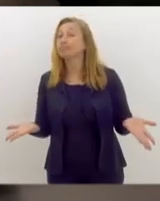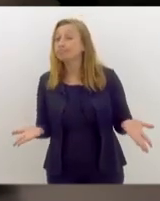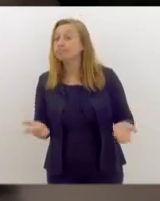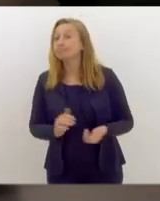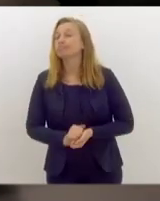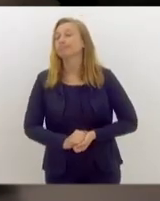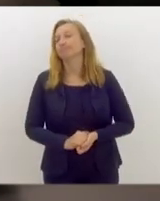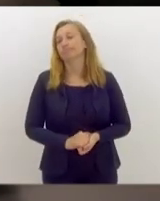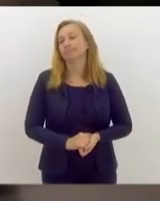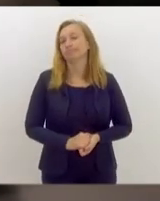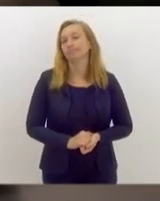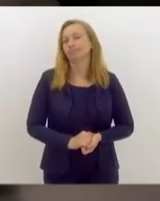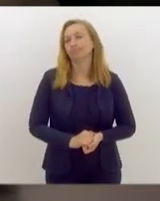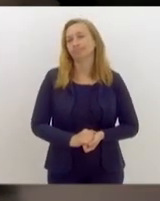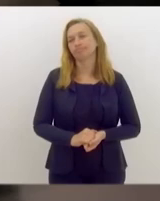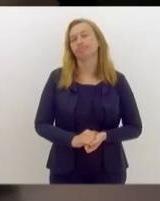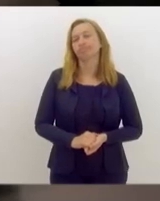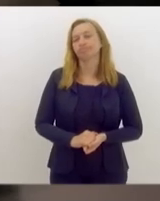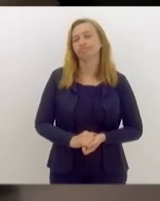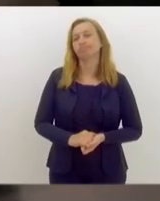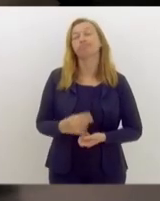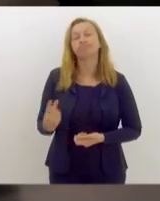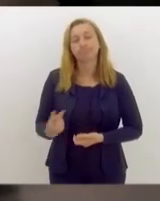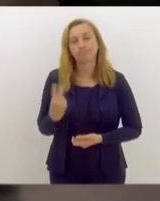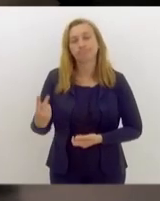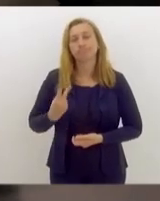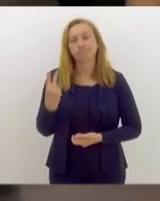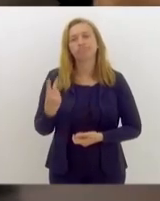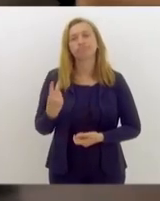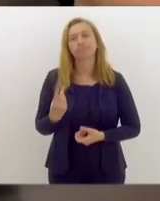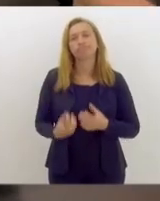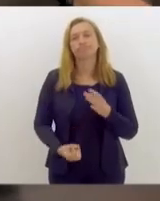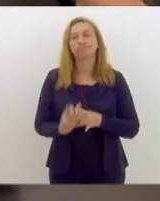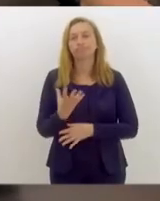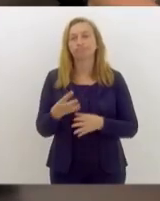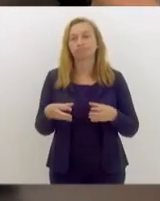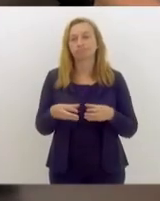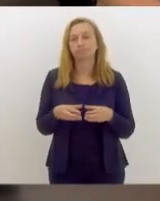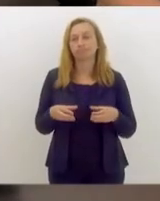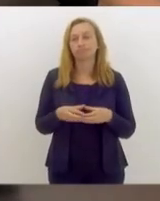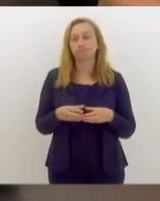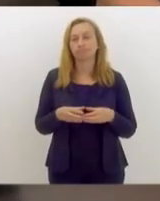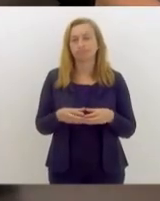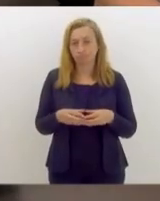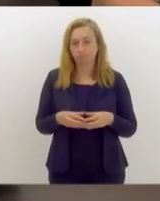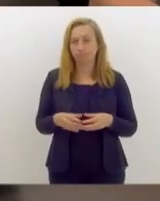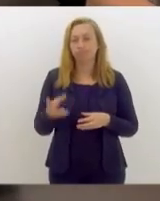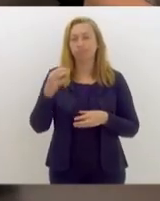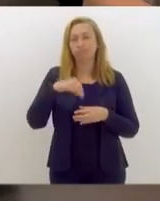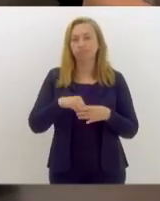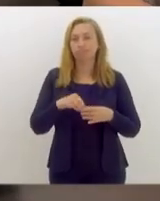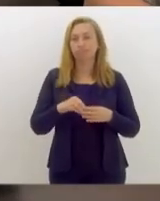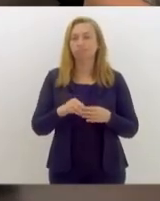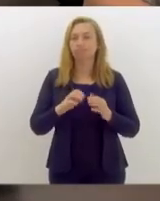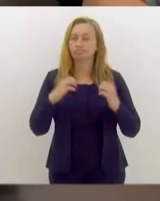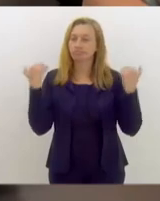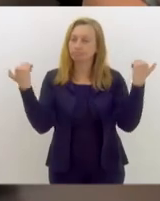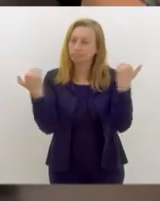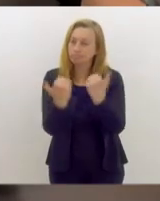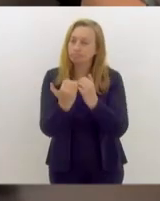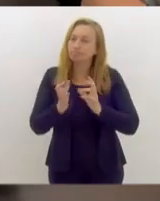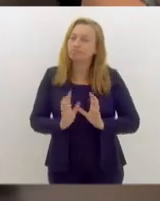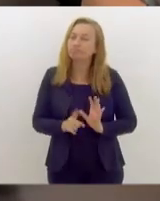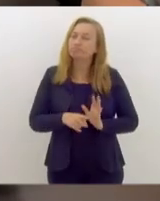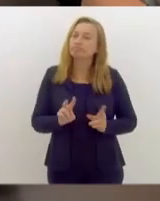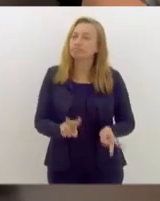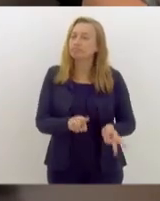que essa questão de você valorizar a construção coletiva dentro do Congresso e